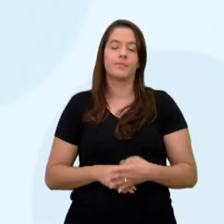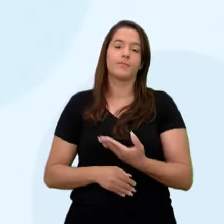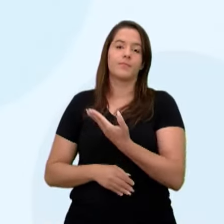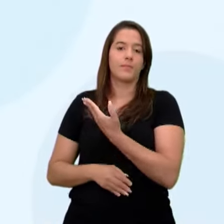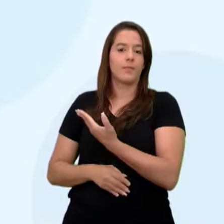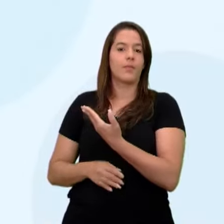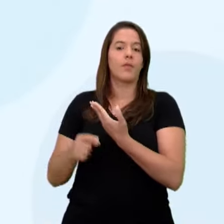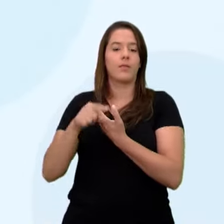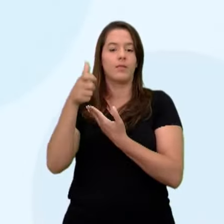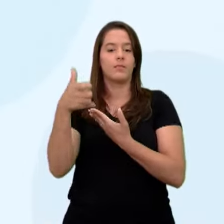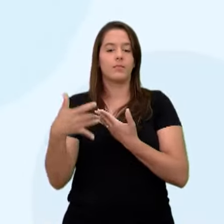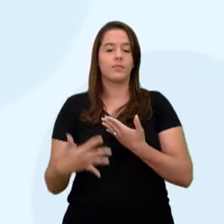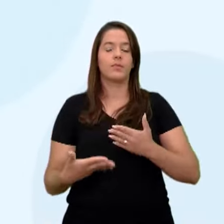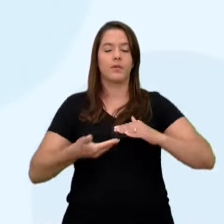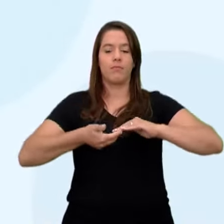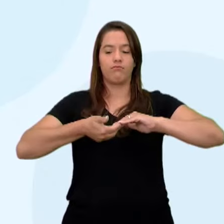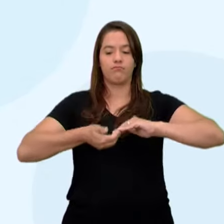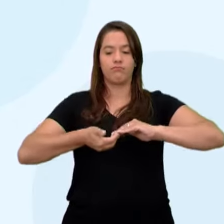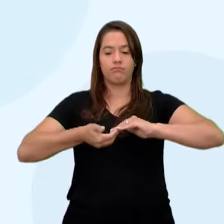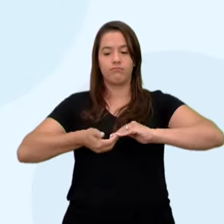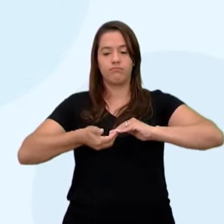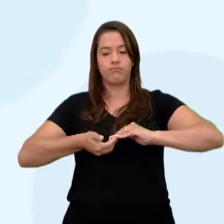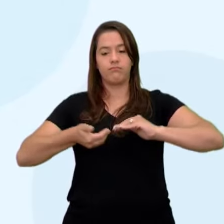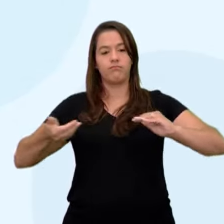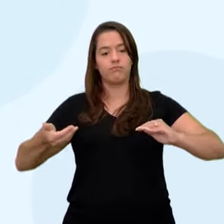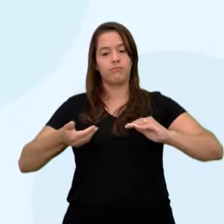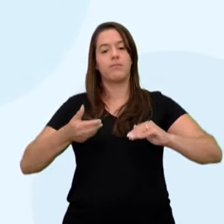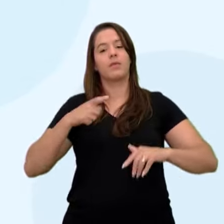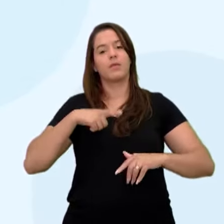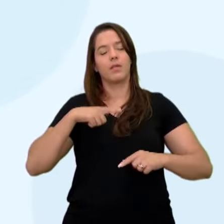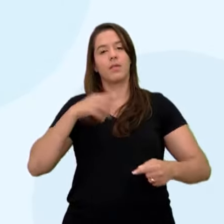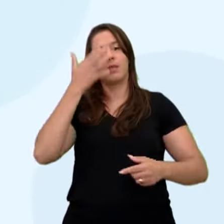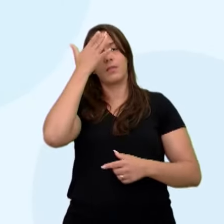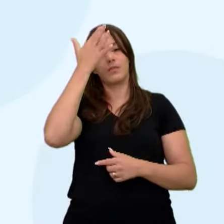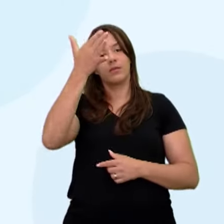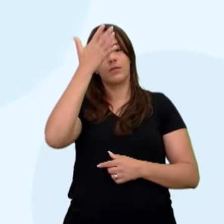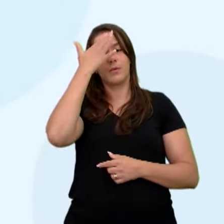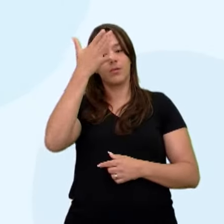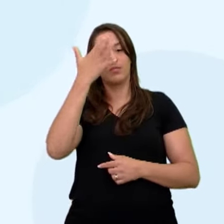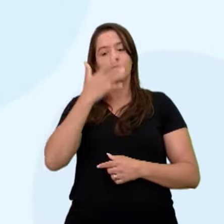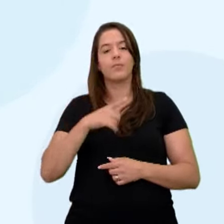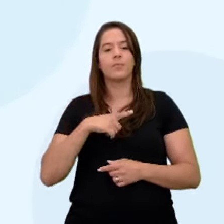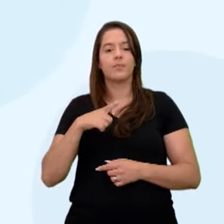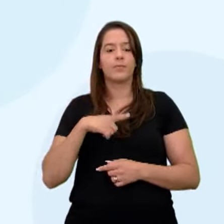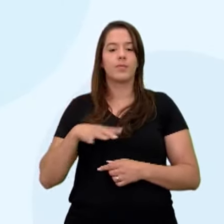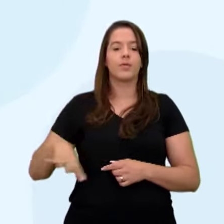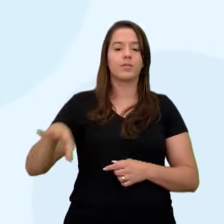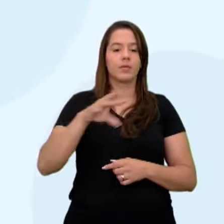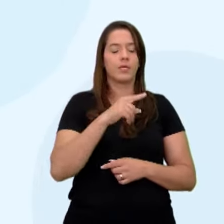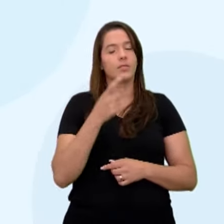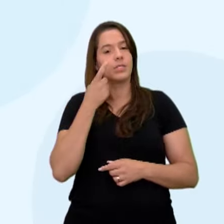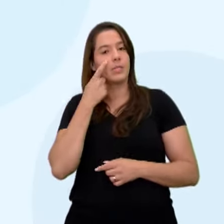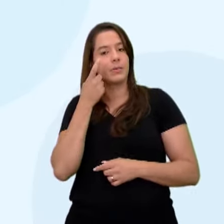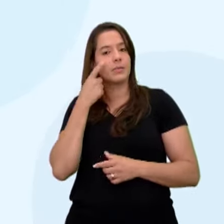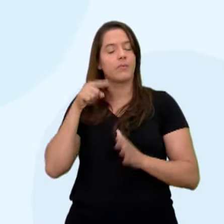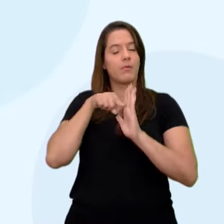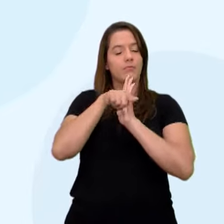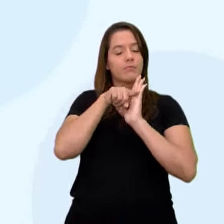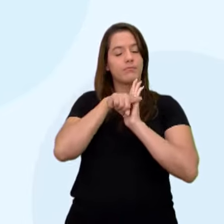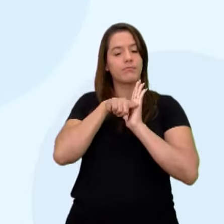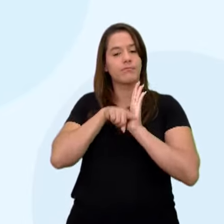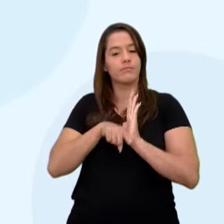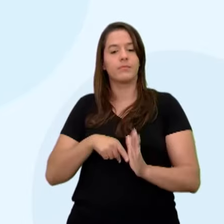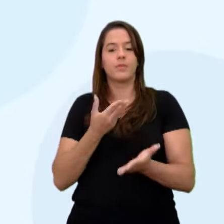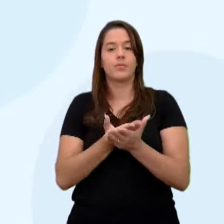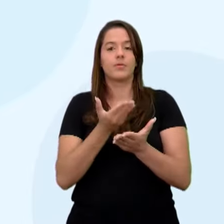de placas, né, que ela tem muito a ver lá com a teoria anterior que a gente observou, né, da formação